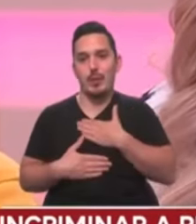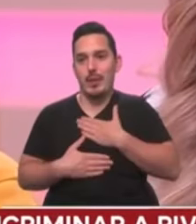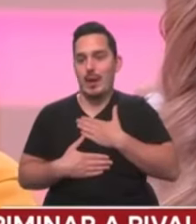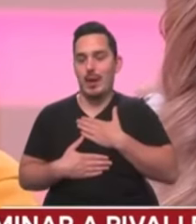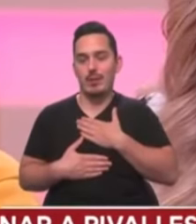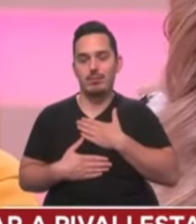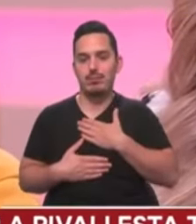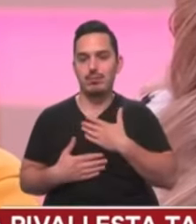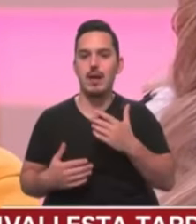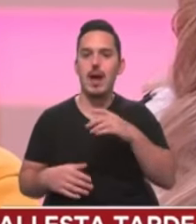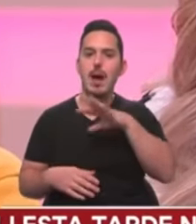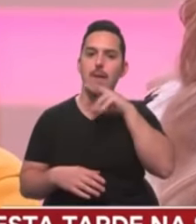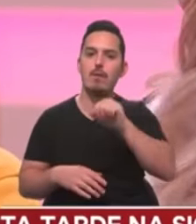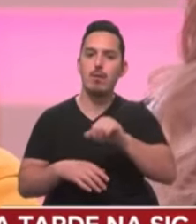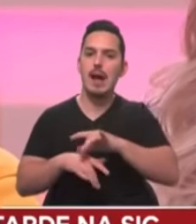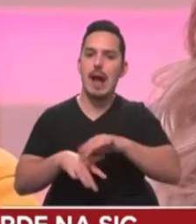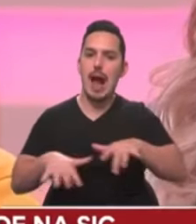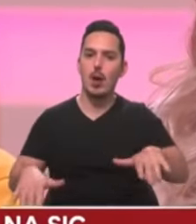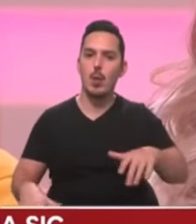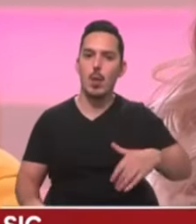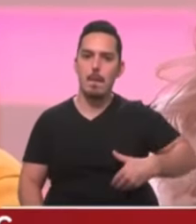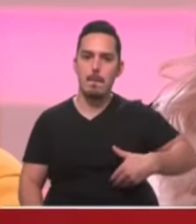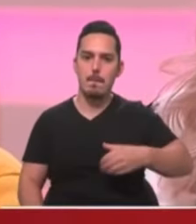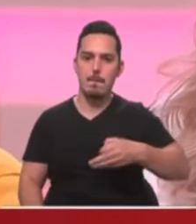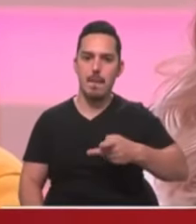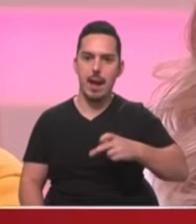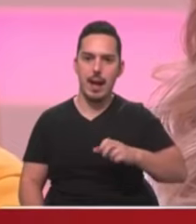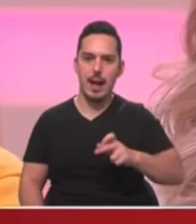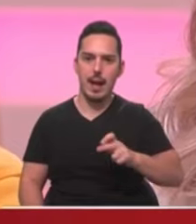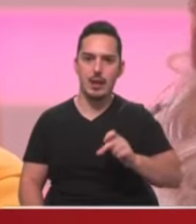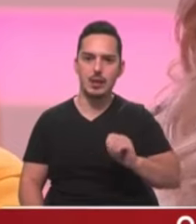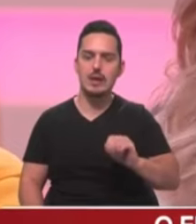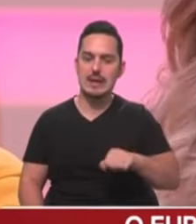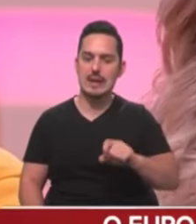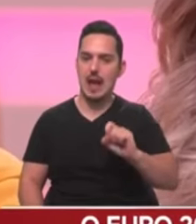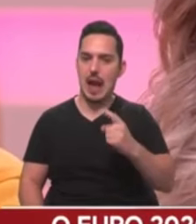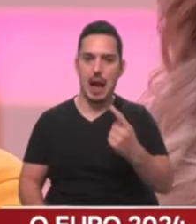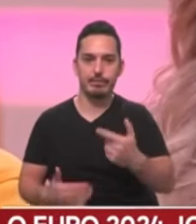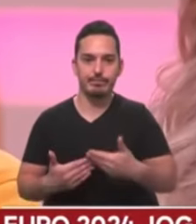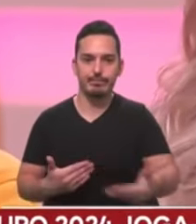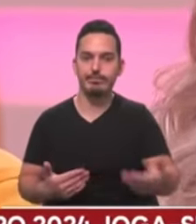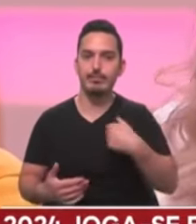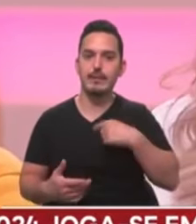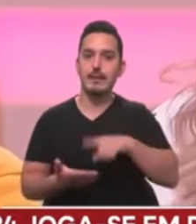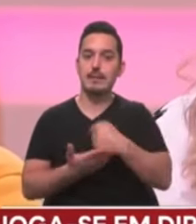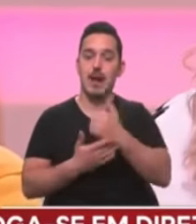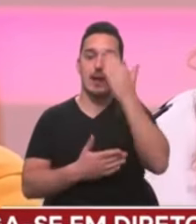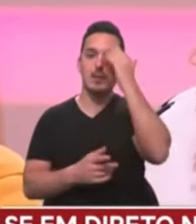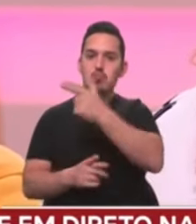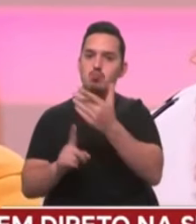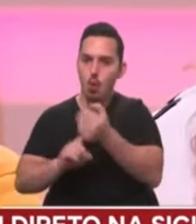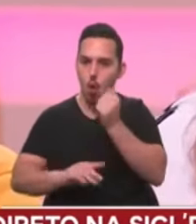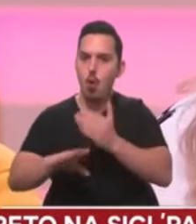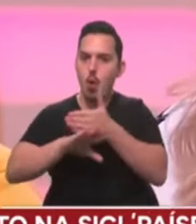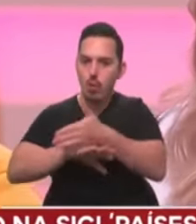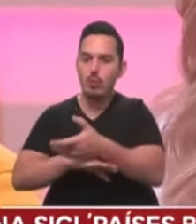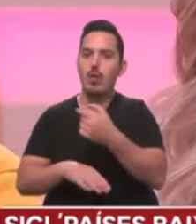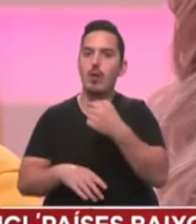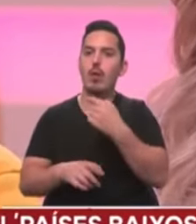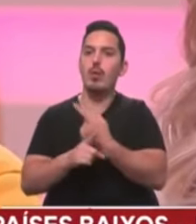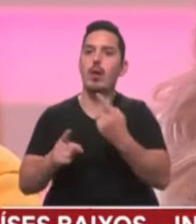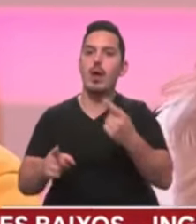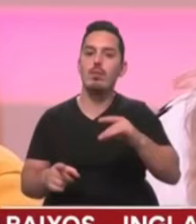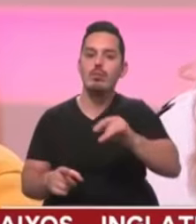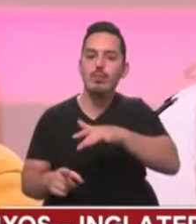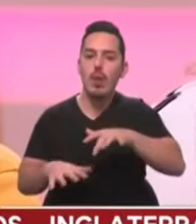esse problema, também estava com cancro no pâncreas, não era? E foi muito rápido. E eu sempre achei que ela ia conseguir vencer, porque o local onde estava o